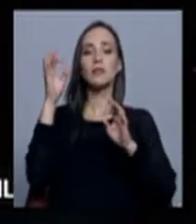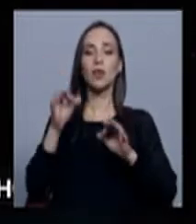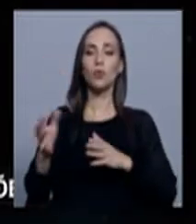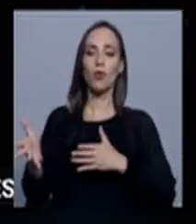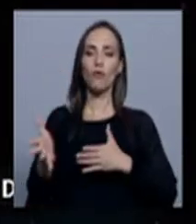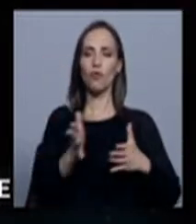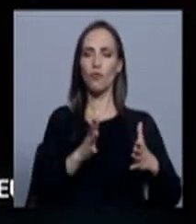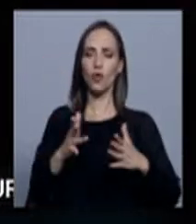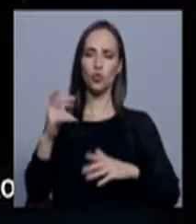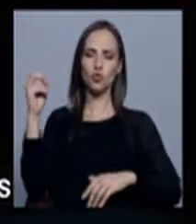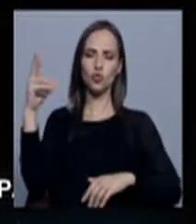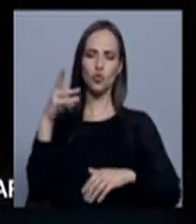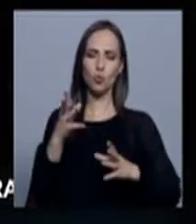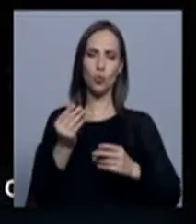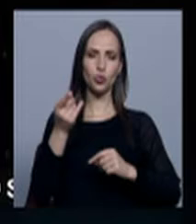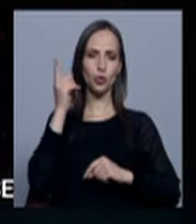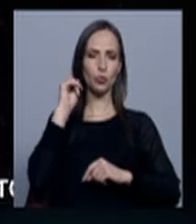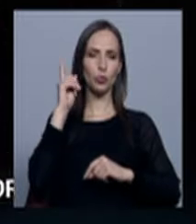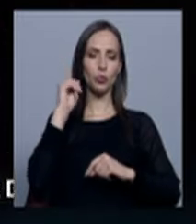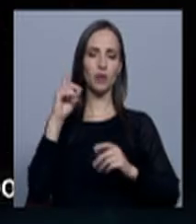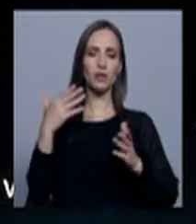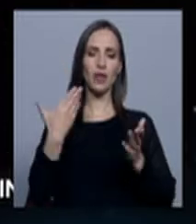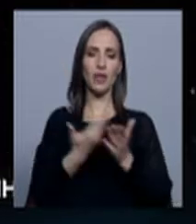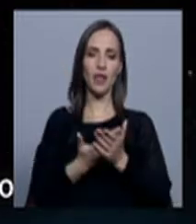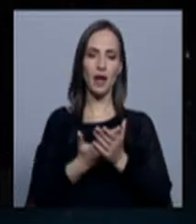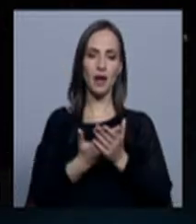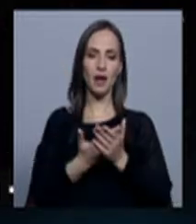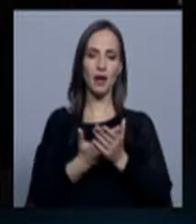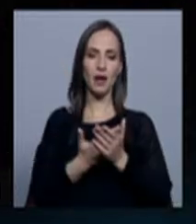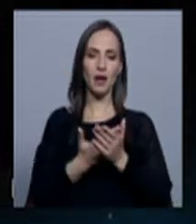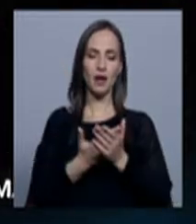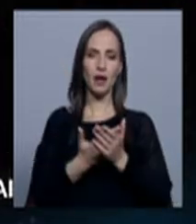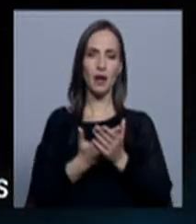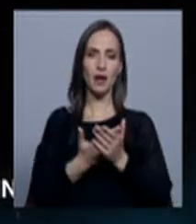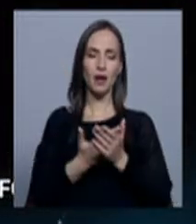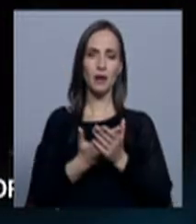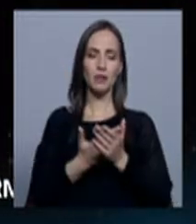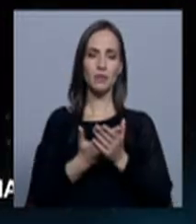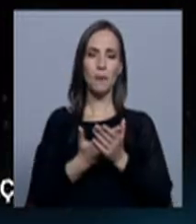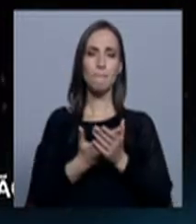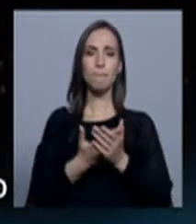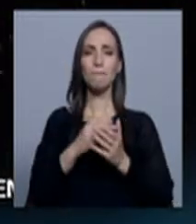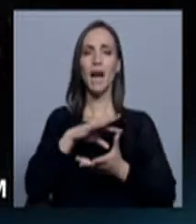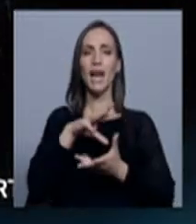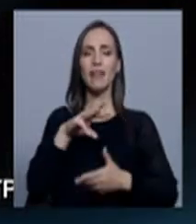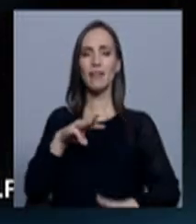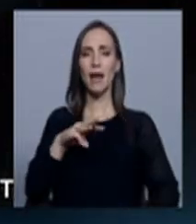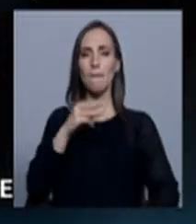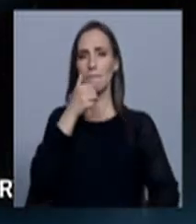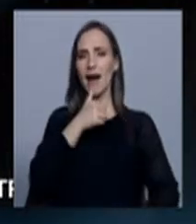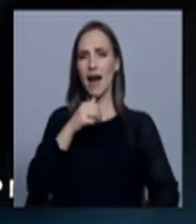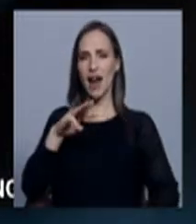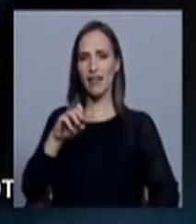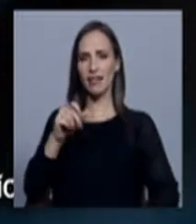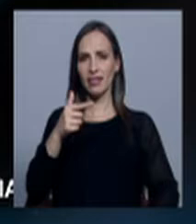solar teve uma importância fundamental naquilo que foi na destruição de parte da atmosfera de Marte. E agora este estudo diz-nos que